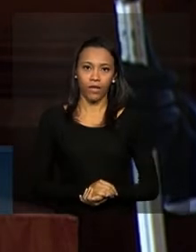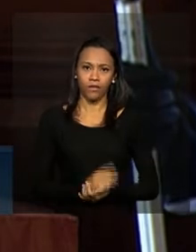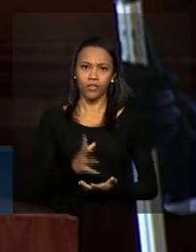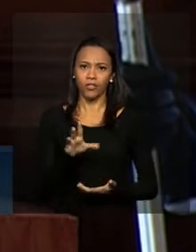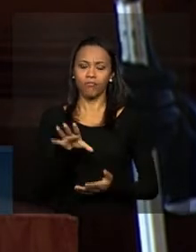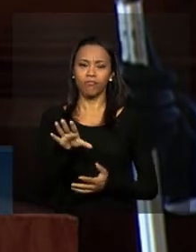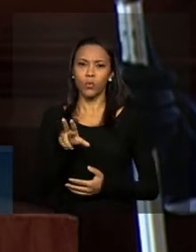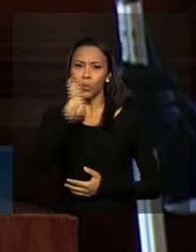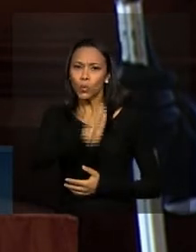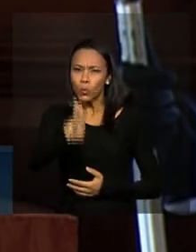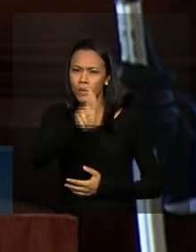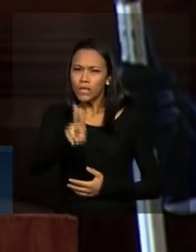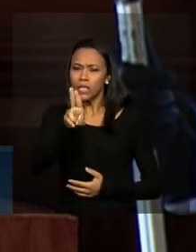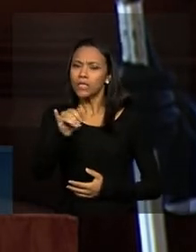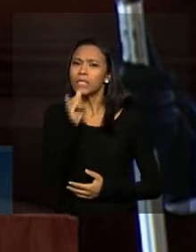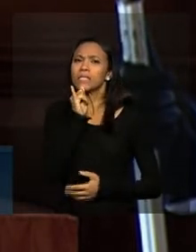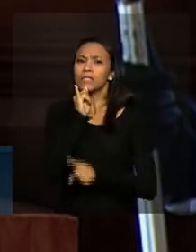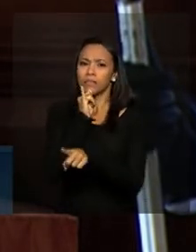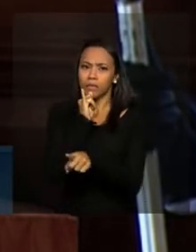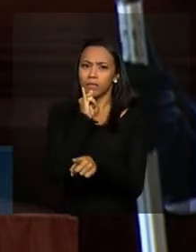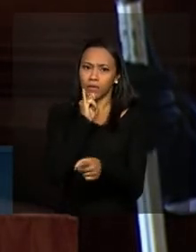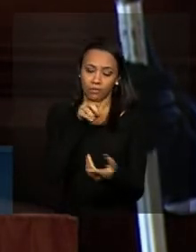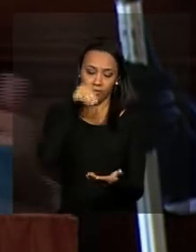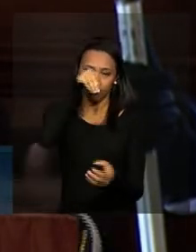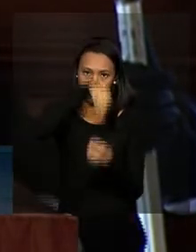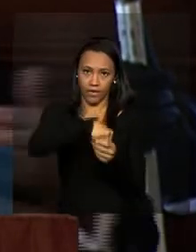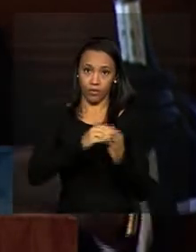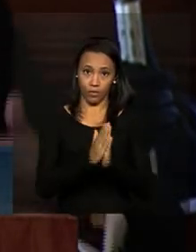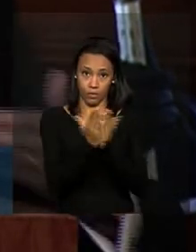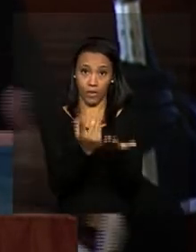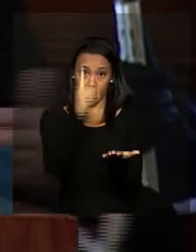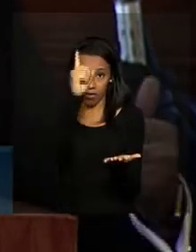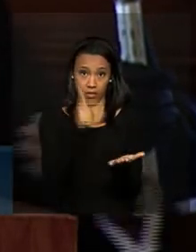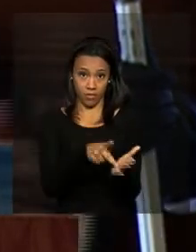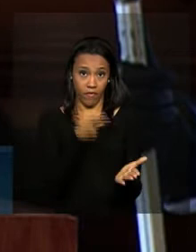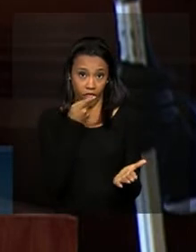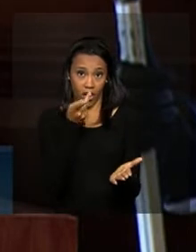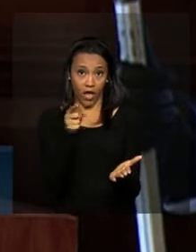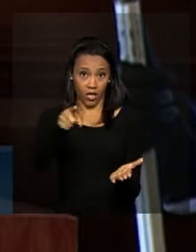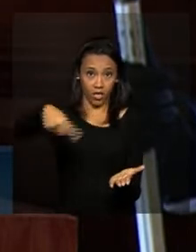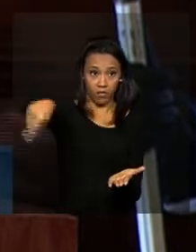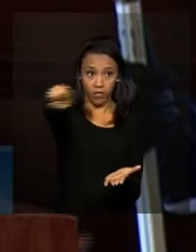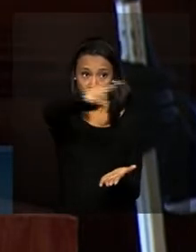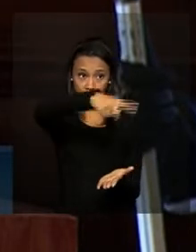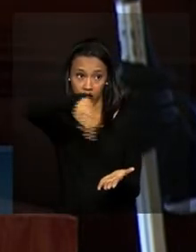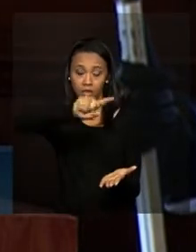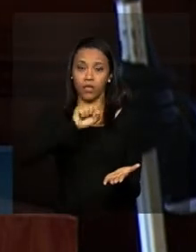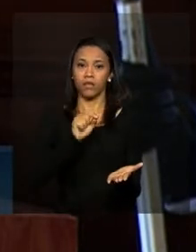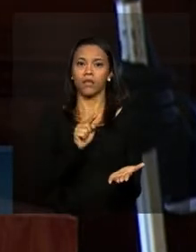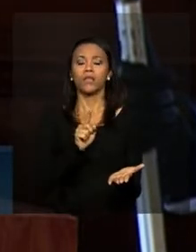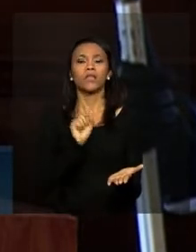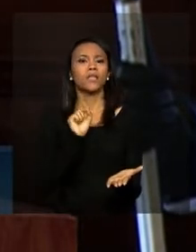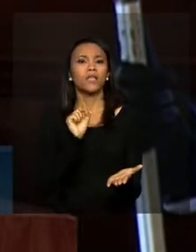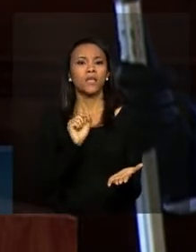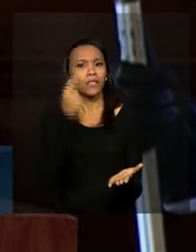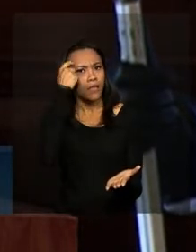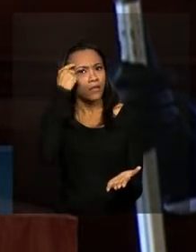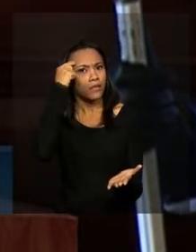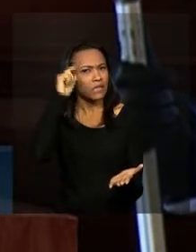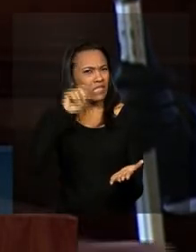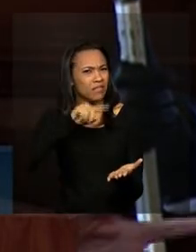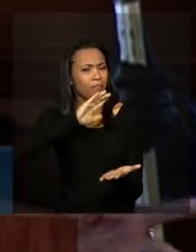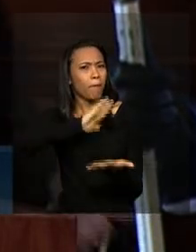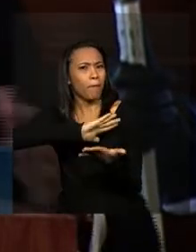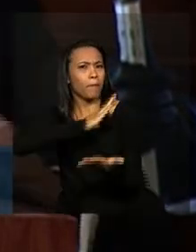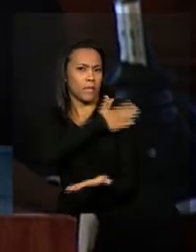exemplificar com a ideia expressada na Bíblia, apenas para demonstrar o quão secular é esse preconceito.